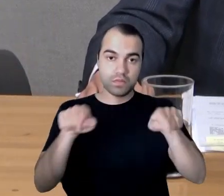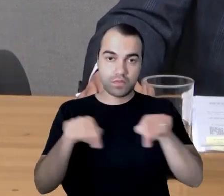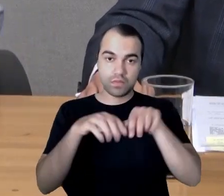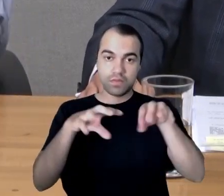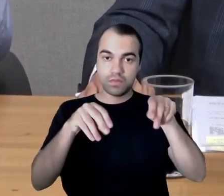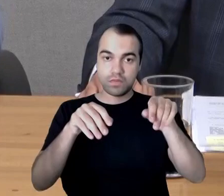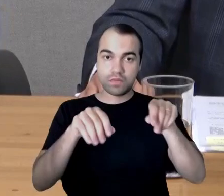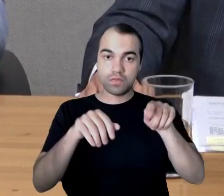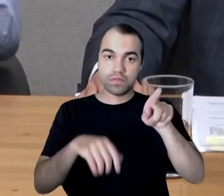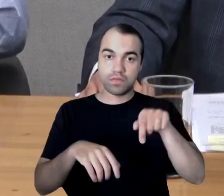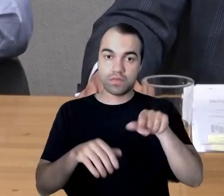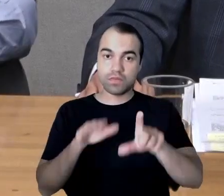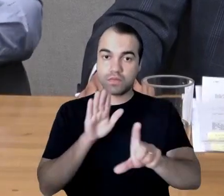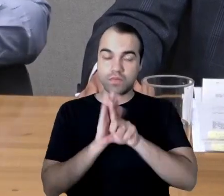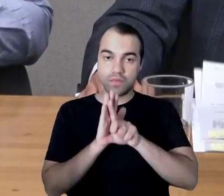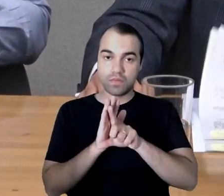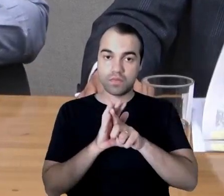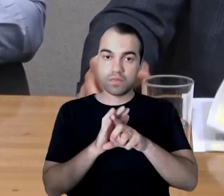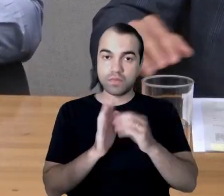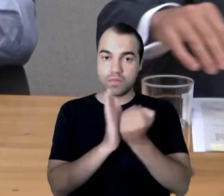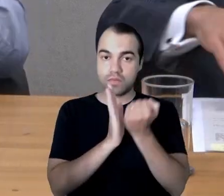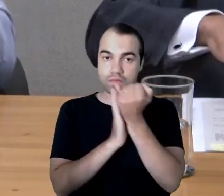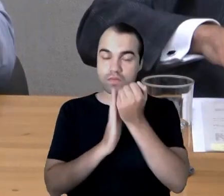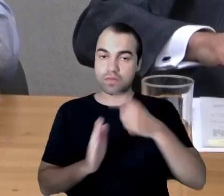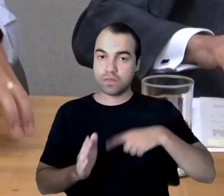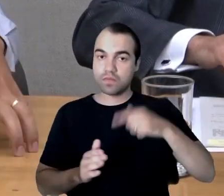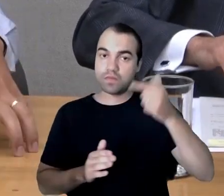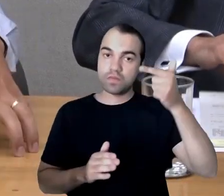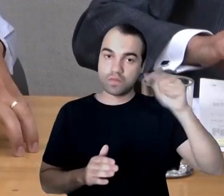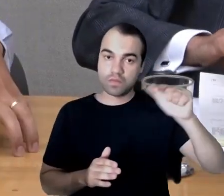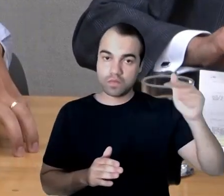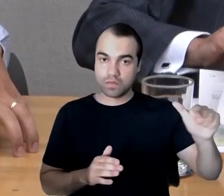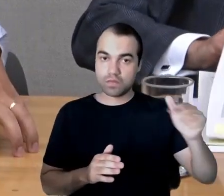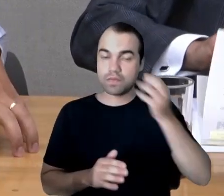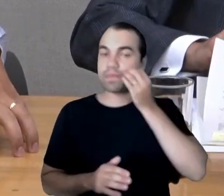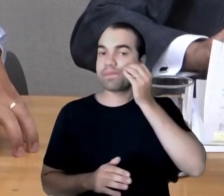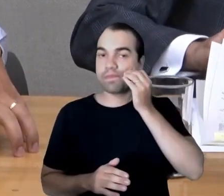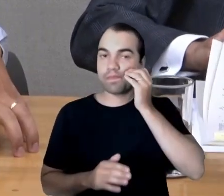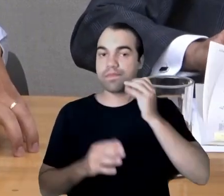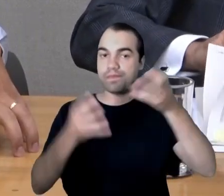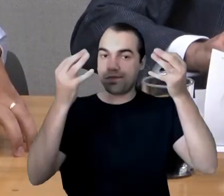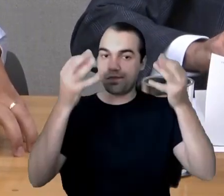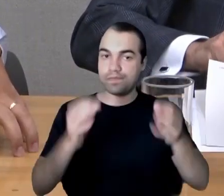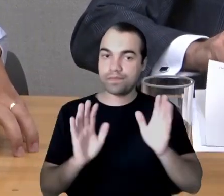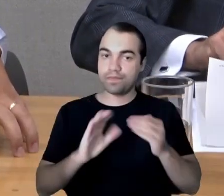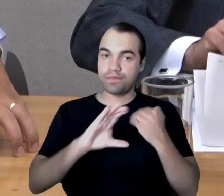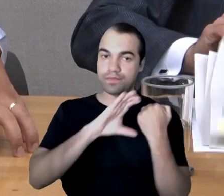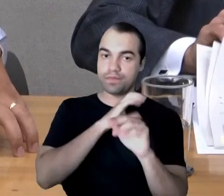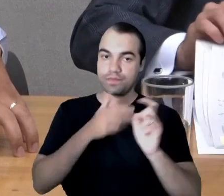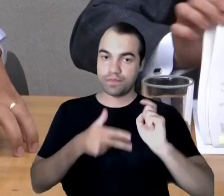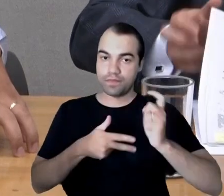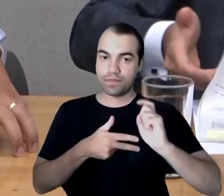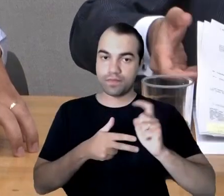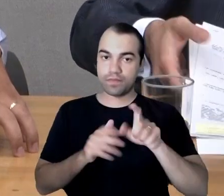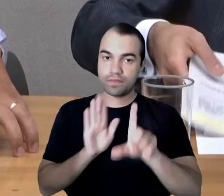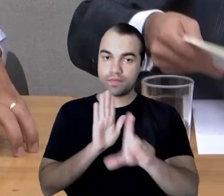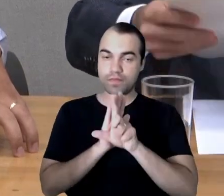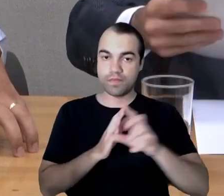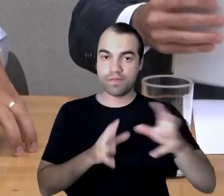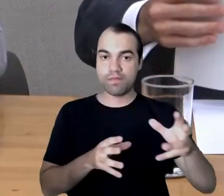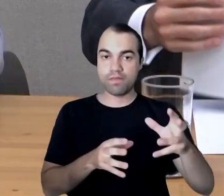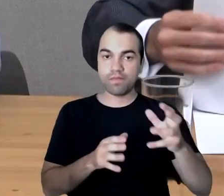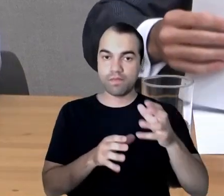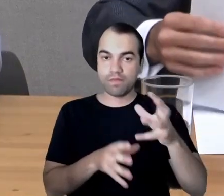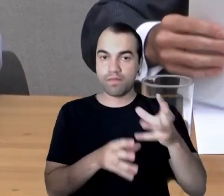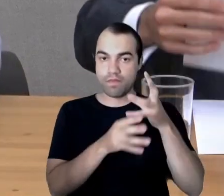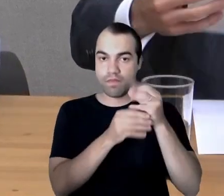seria a lei complementar inclusive existem outras experiências específicas que foram enviadas pelo poder executivo como lei complementar a câmara legislativa do